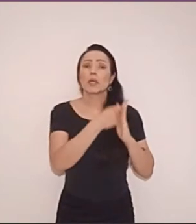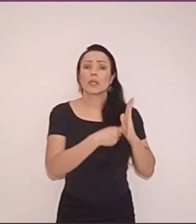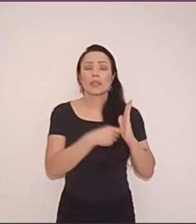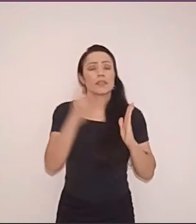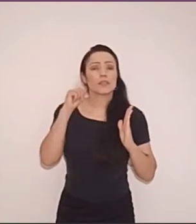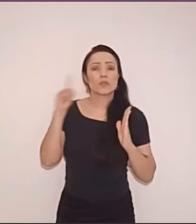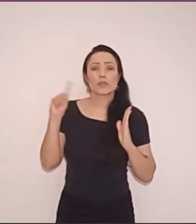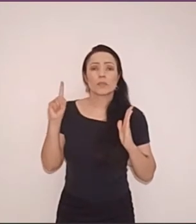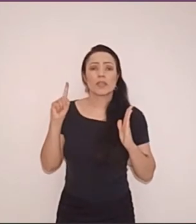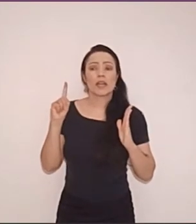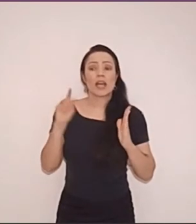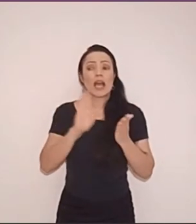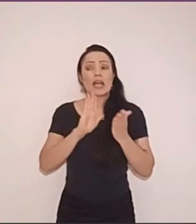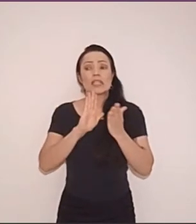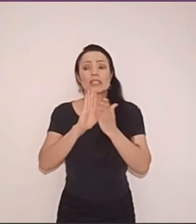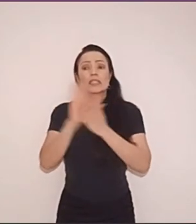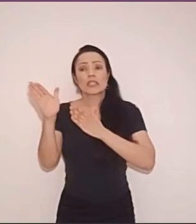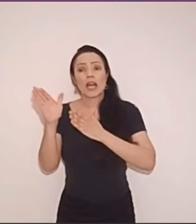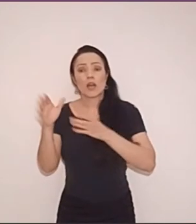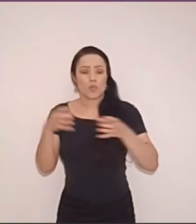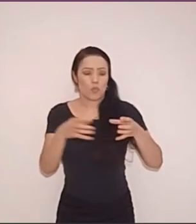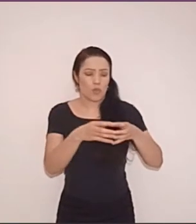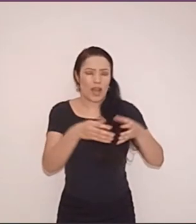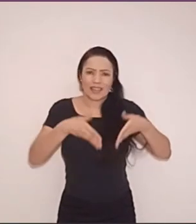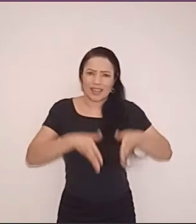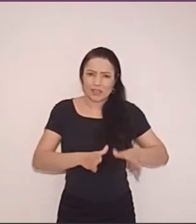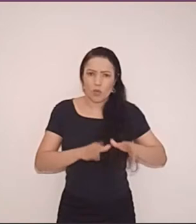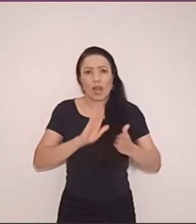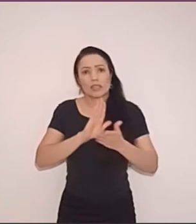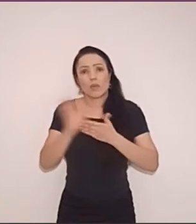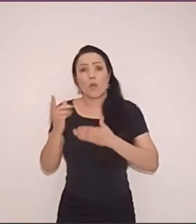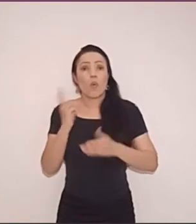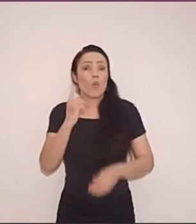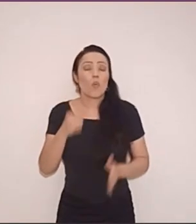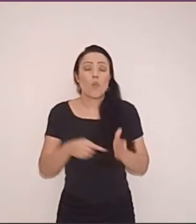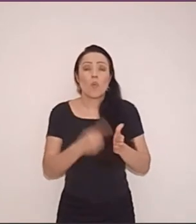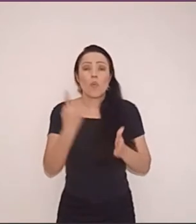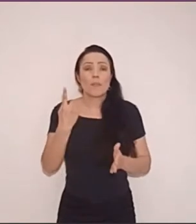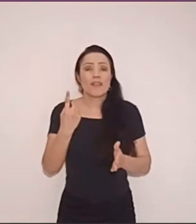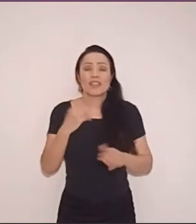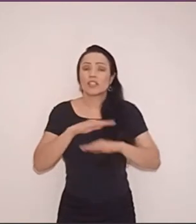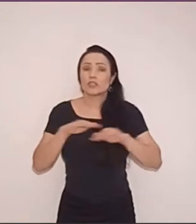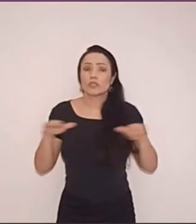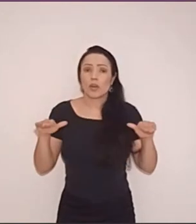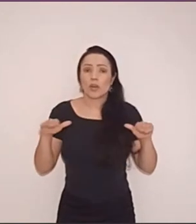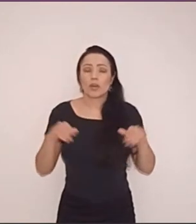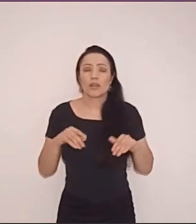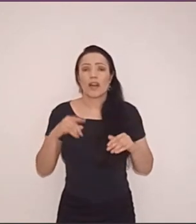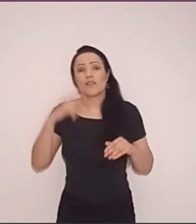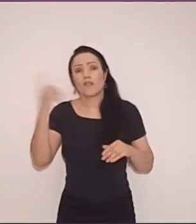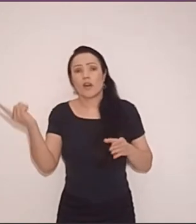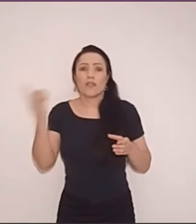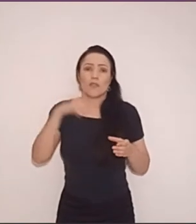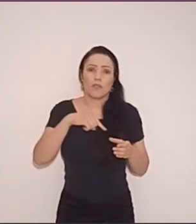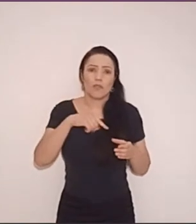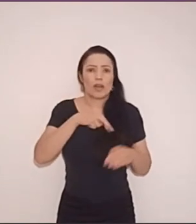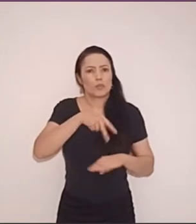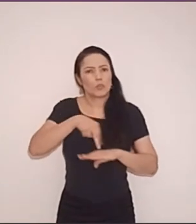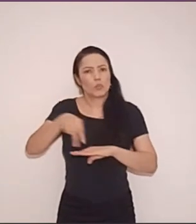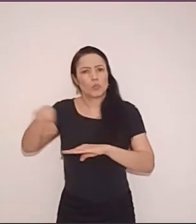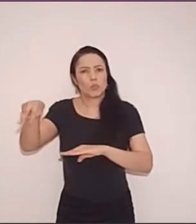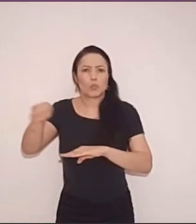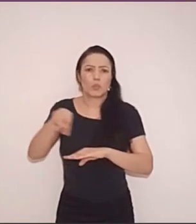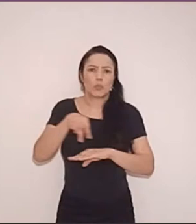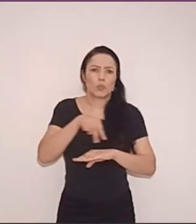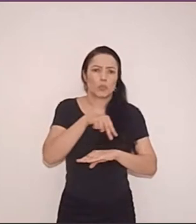na comunidade onde nasceu que foi do município de Francinópolis no estado do Piauí até Juazeiro do Norte do Ceará foi voltou de pé levou um